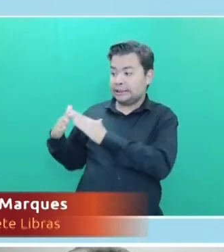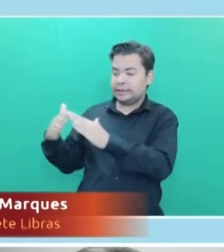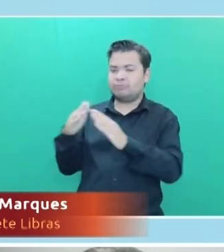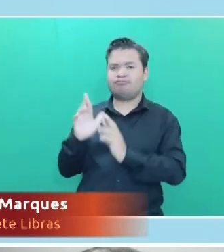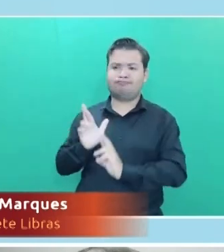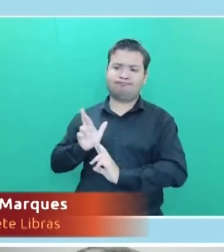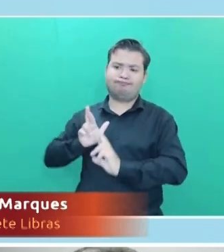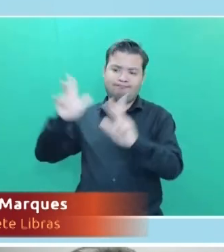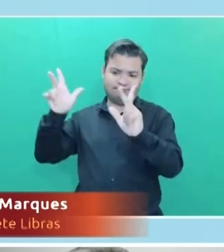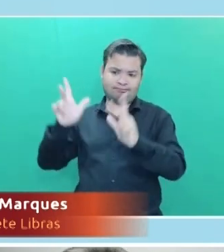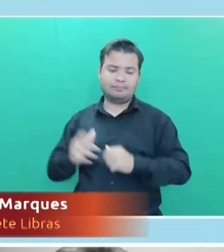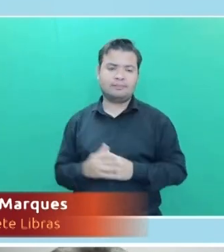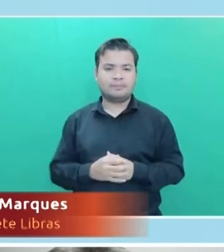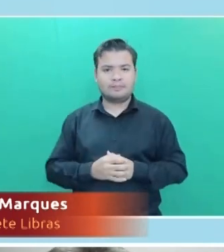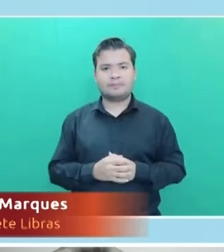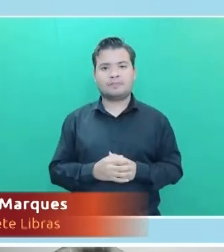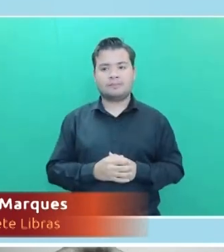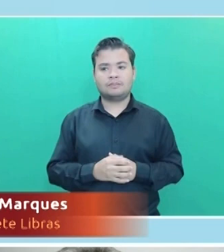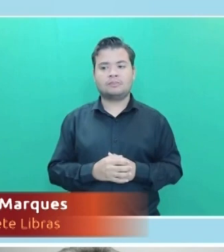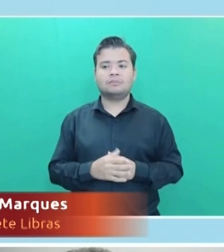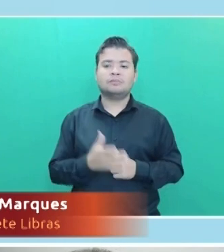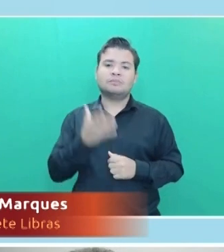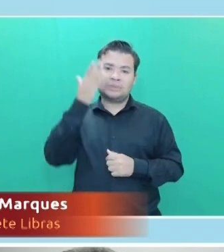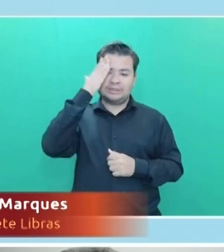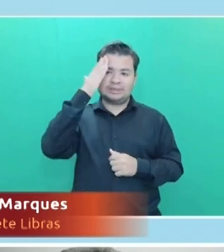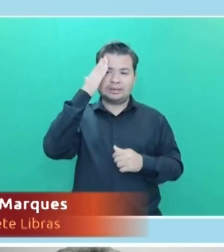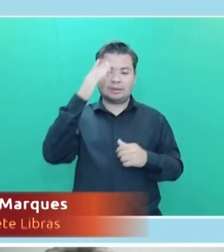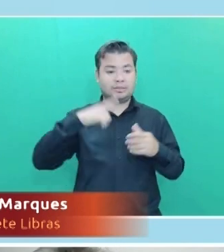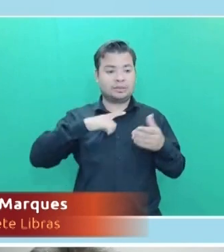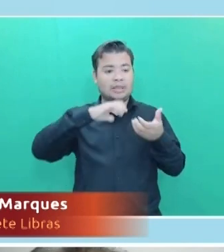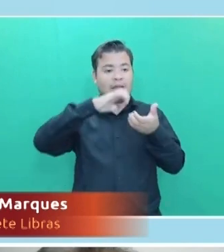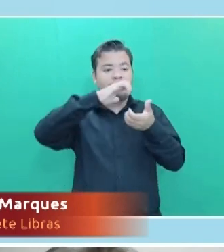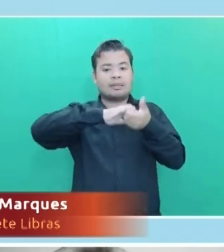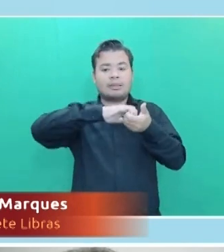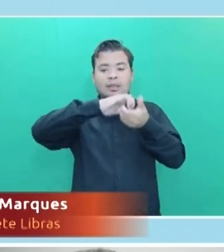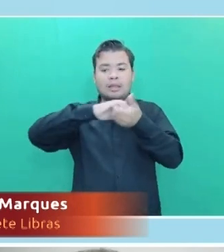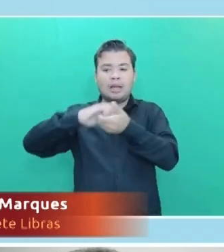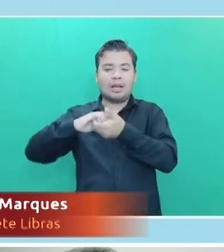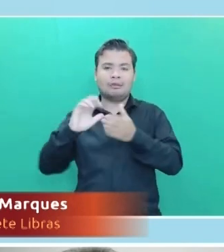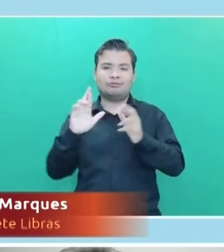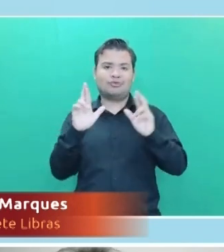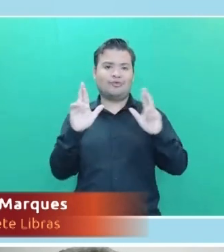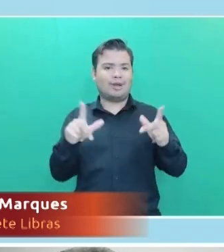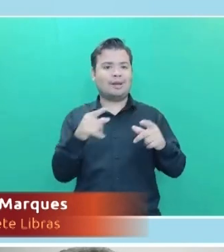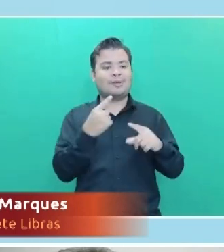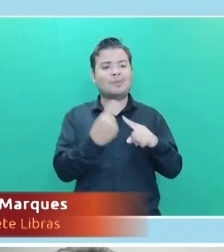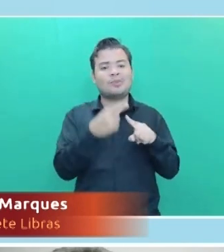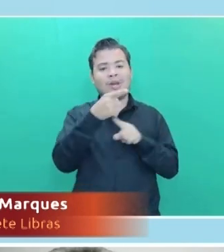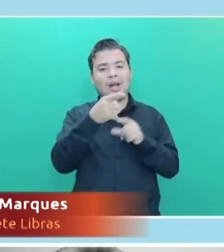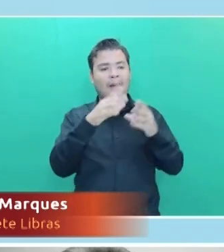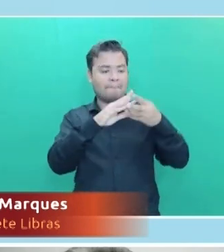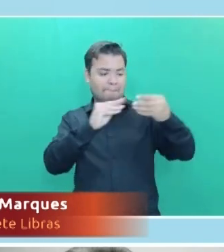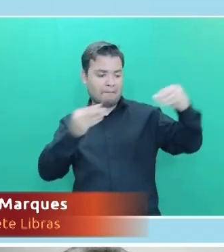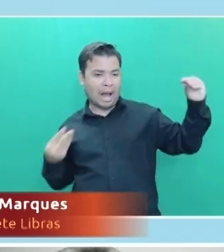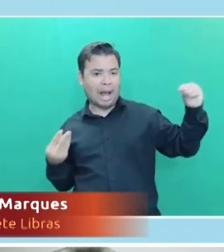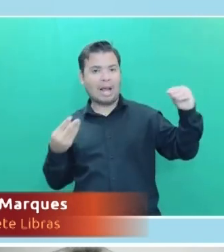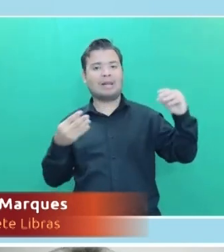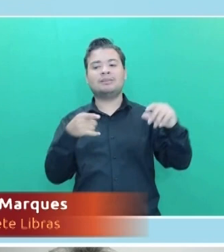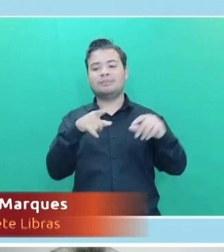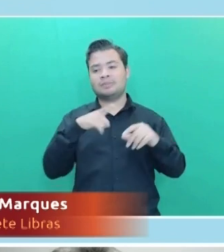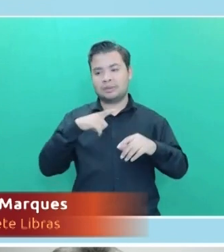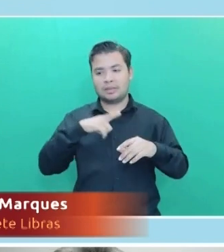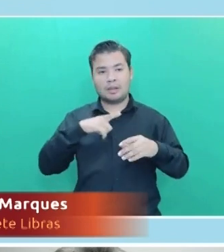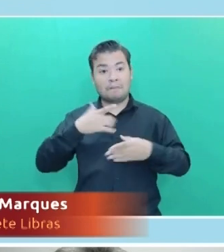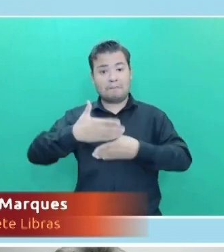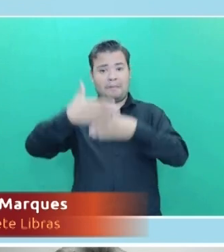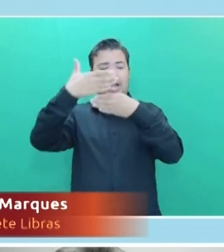a forma de telhado é de palha, as paredes de madeira, enfim,